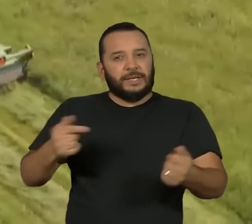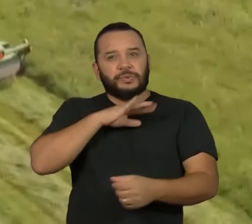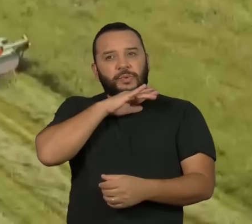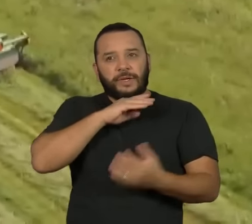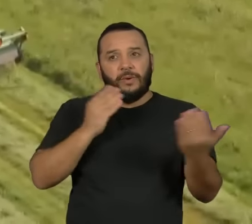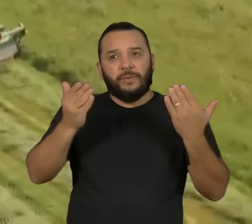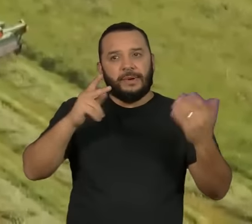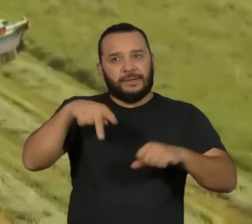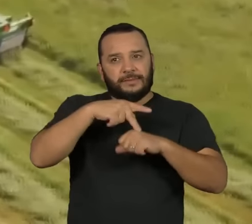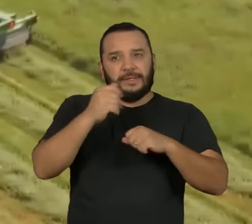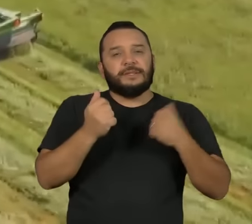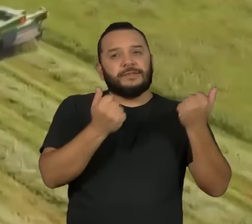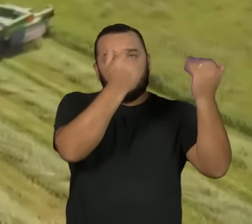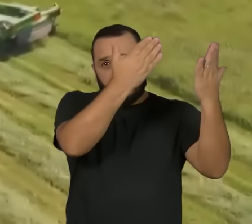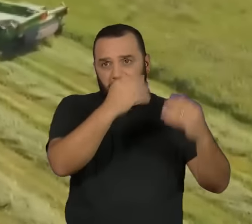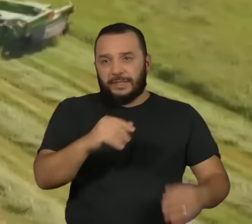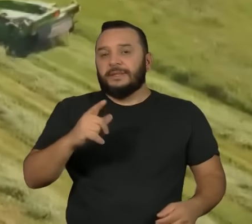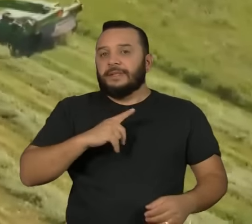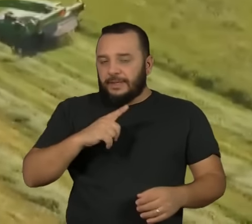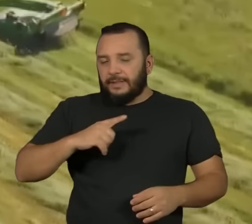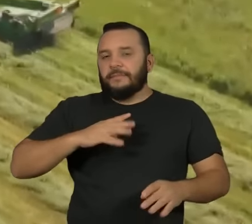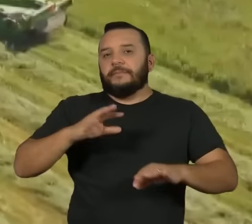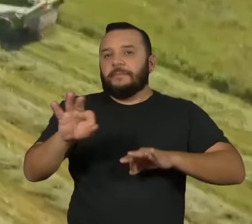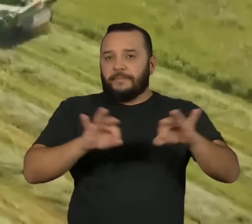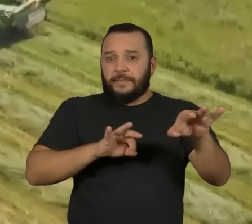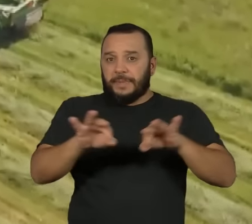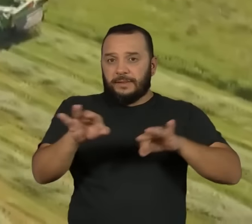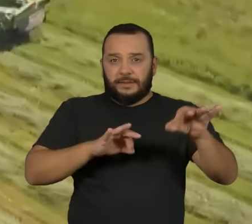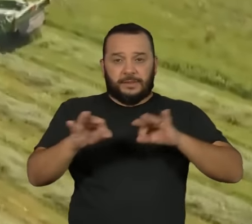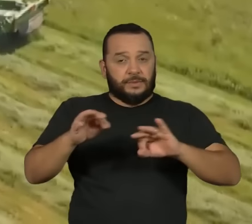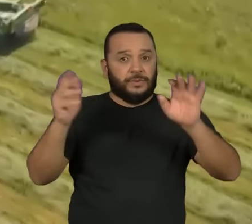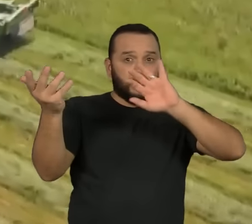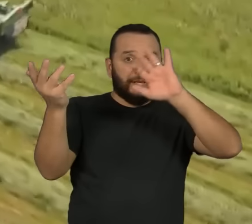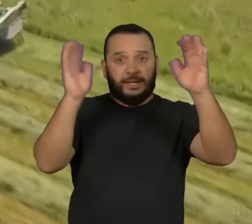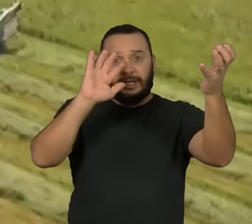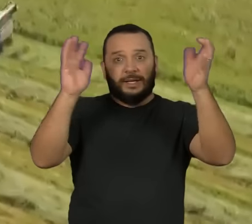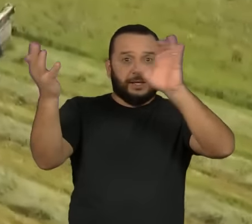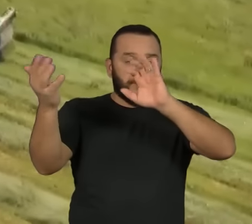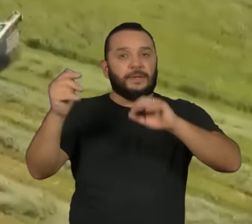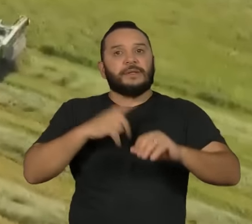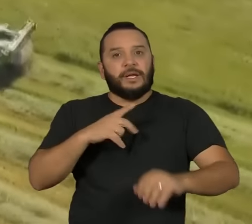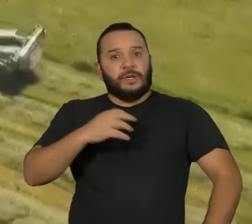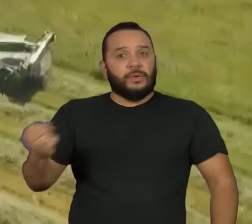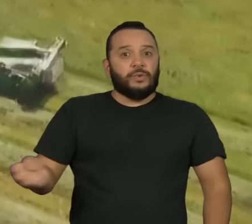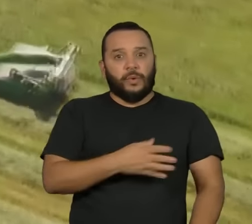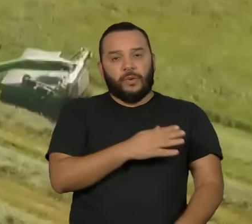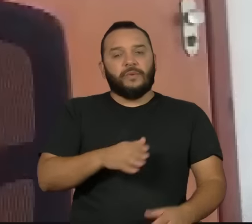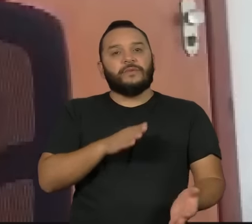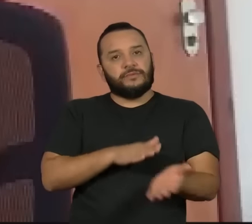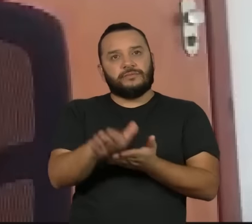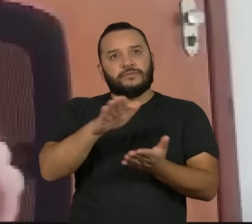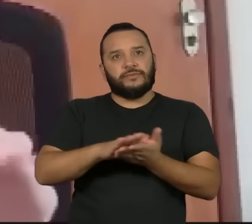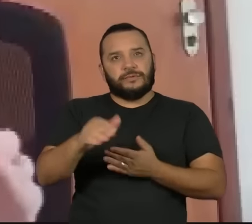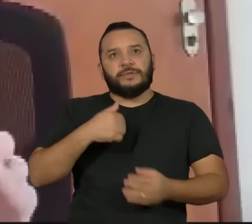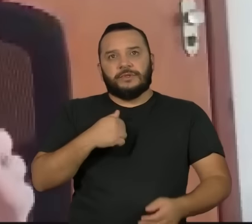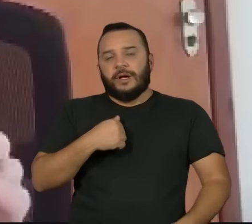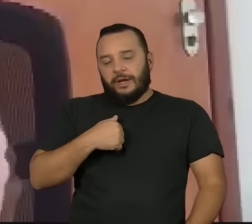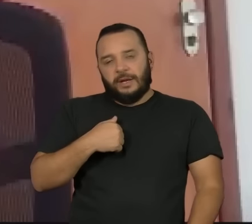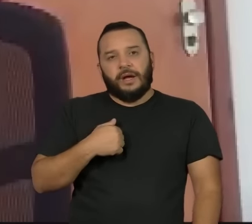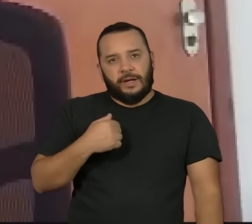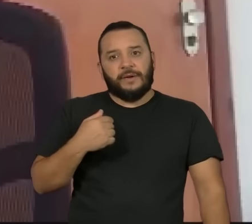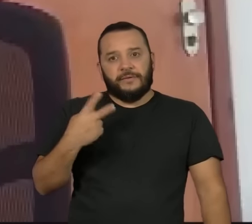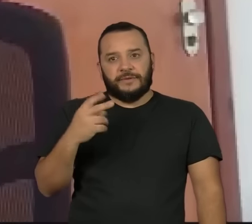publicado na sua nova versão depois de 16 anos, agora em 2025. Hoje a gente não tem